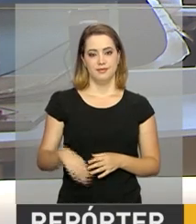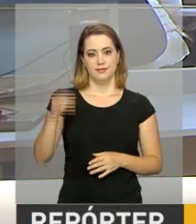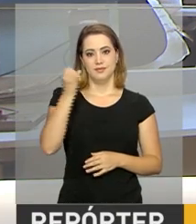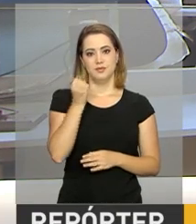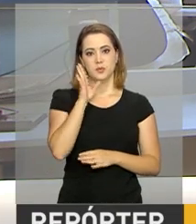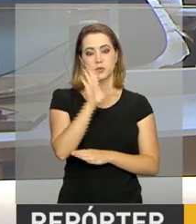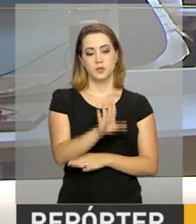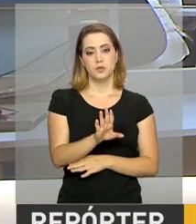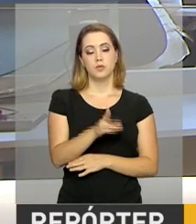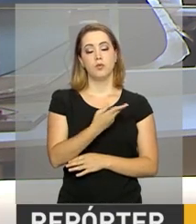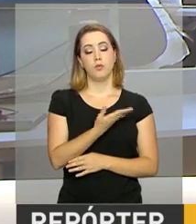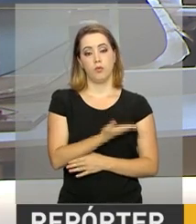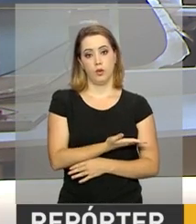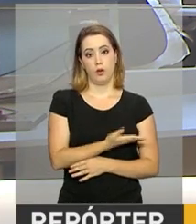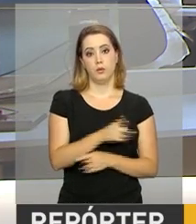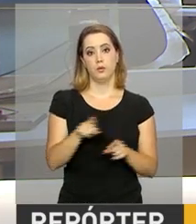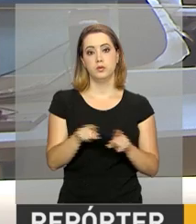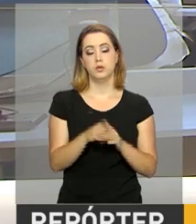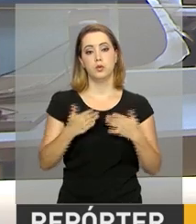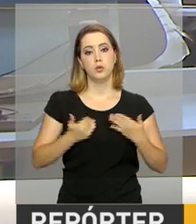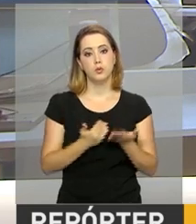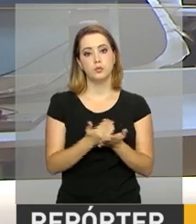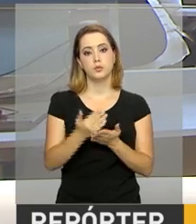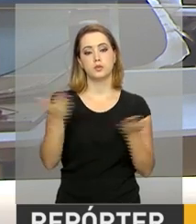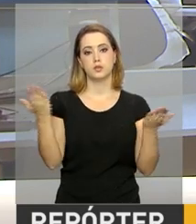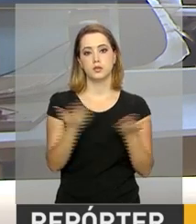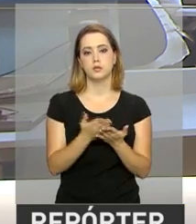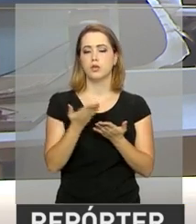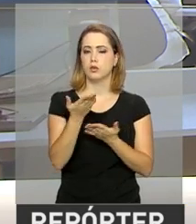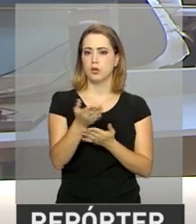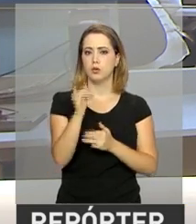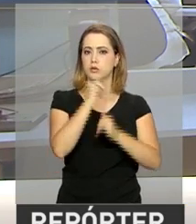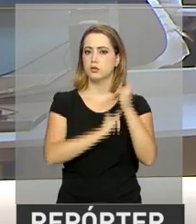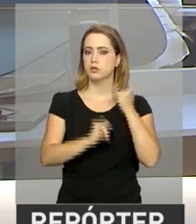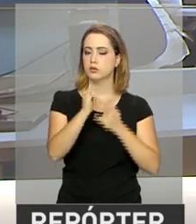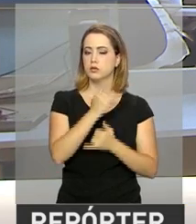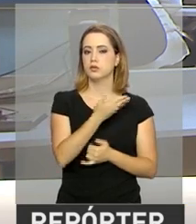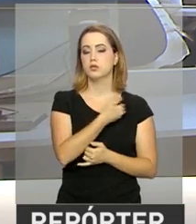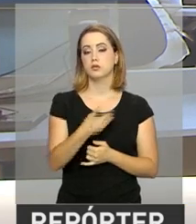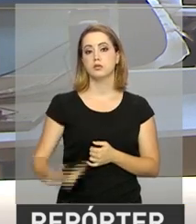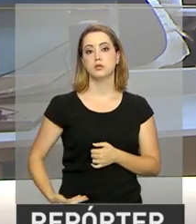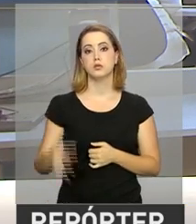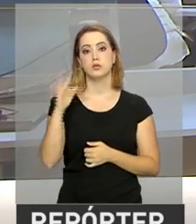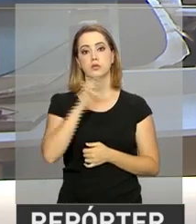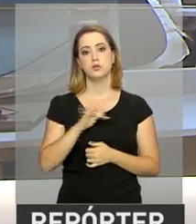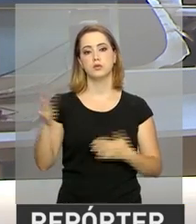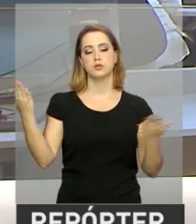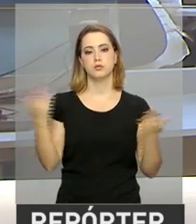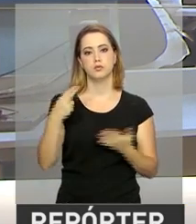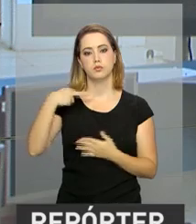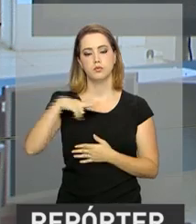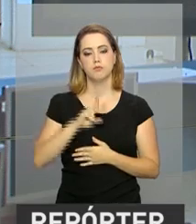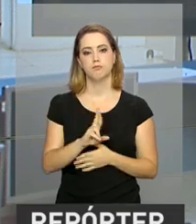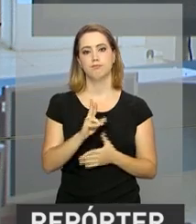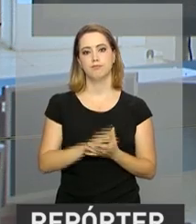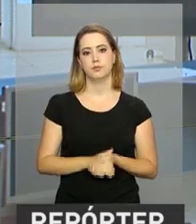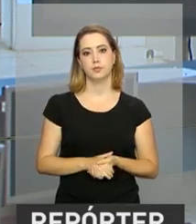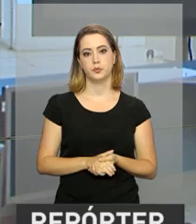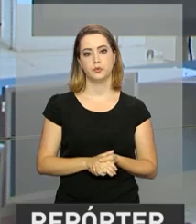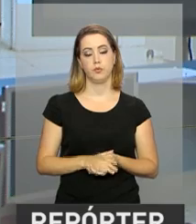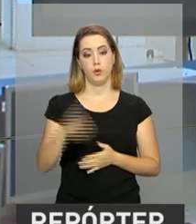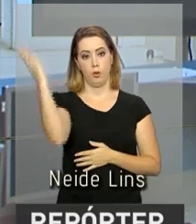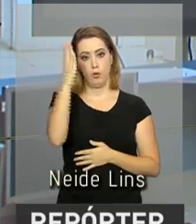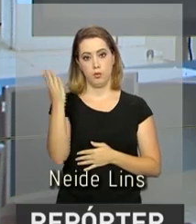Olá boa tarde eu sou José Luiz filho e a partir de agora trago para você as notícias do governo federal aqui no Repórter NBR o